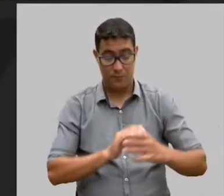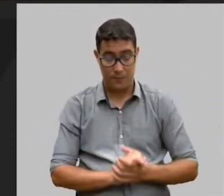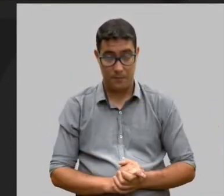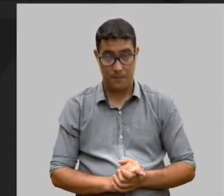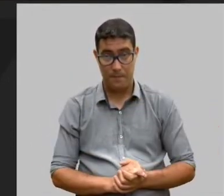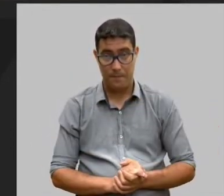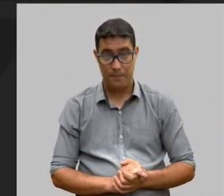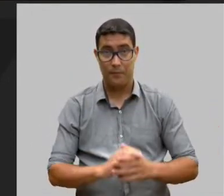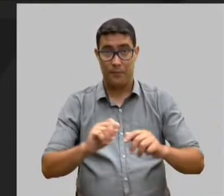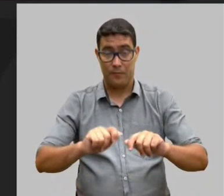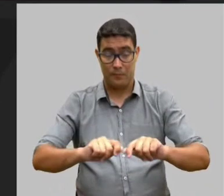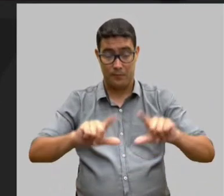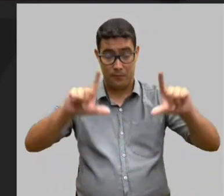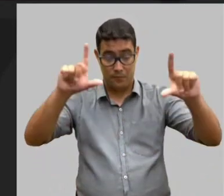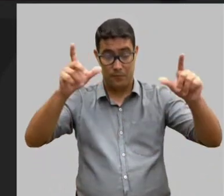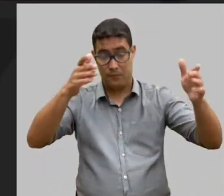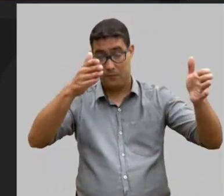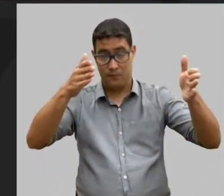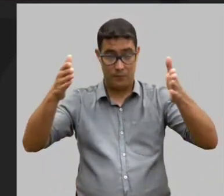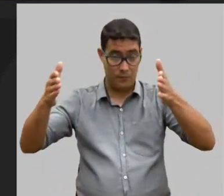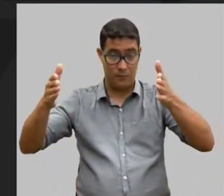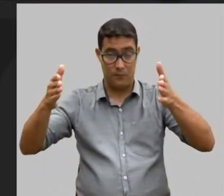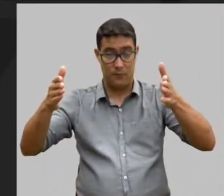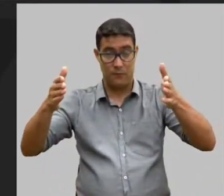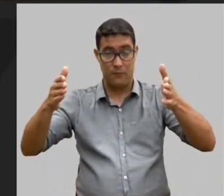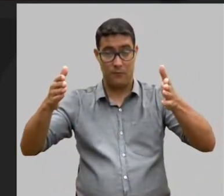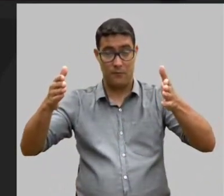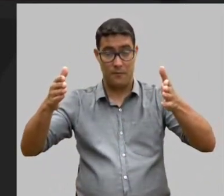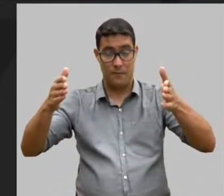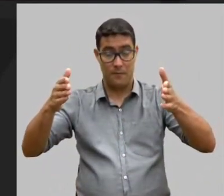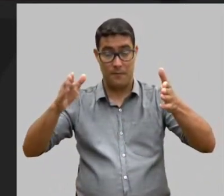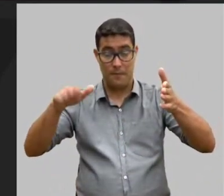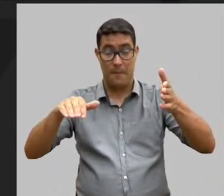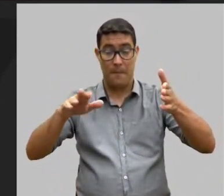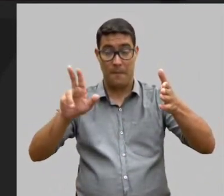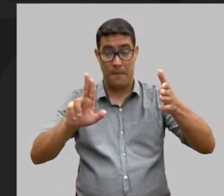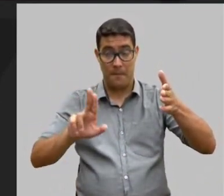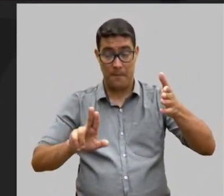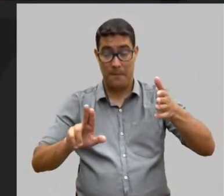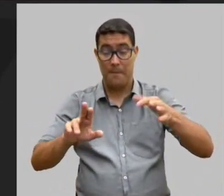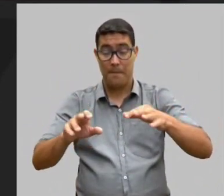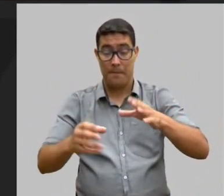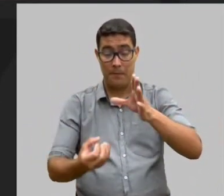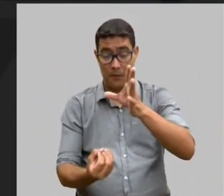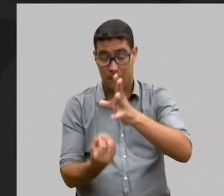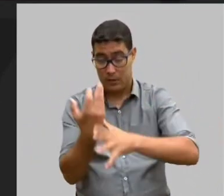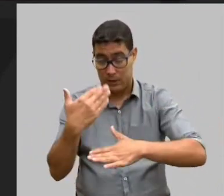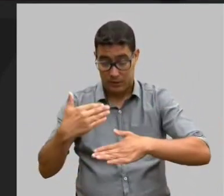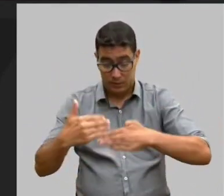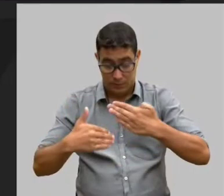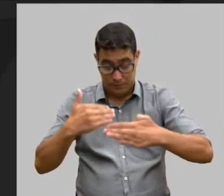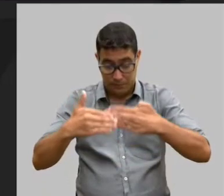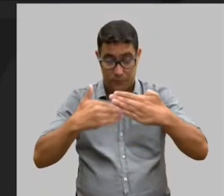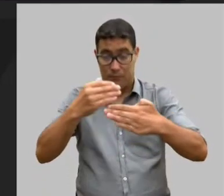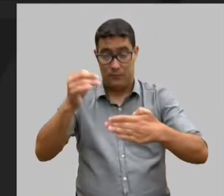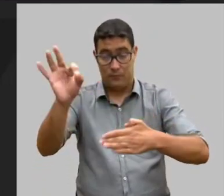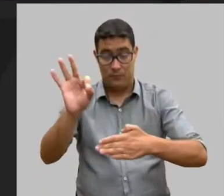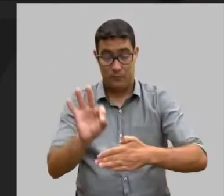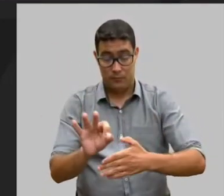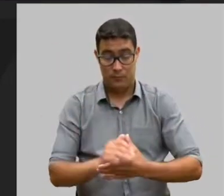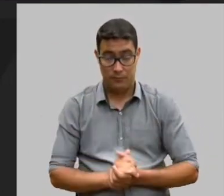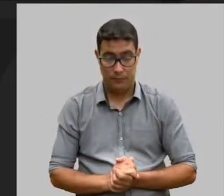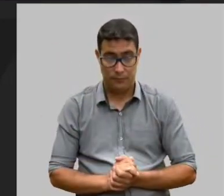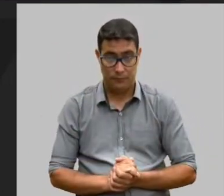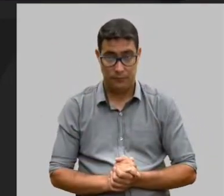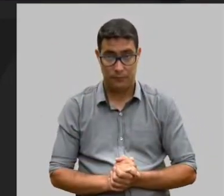botei o gráfico em relação crescimento eh nominal e crescimento percentual bom aí eh na pare